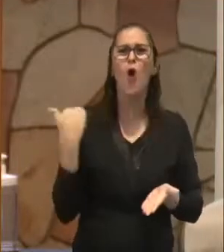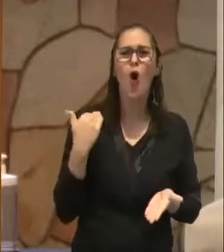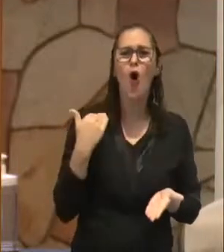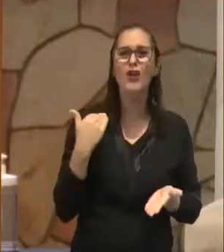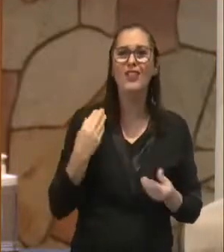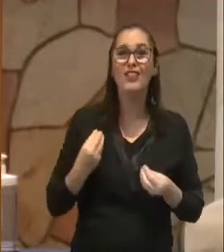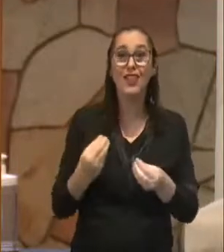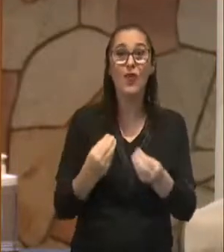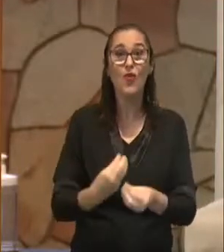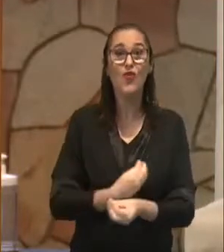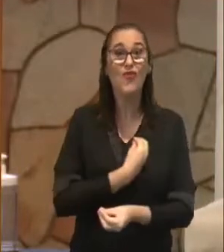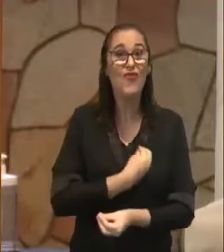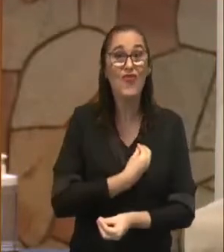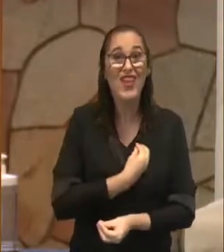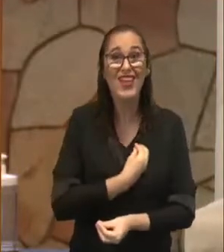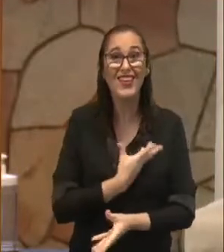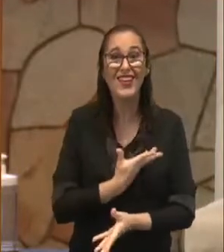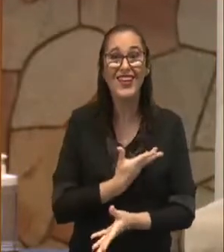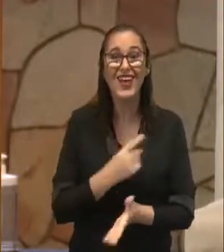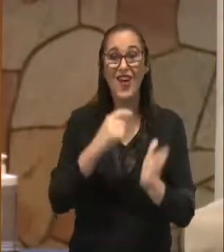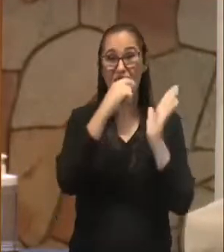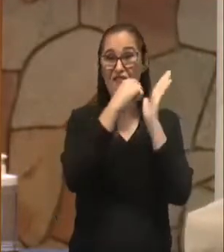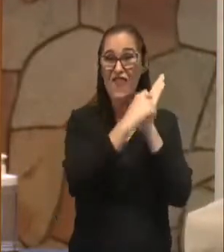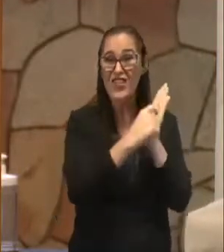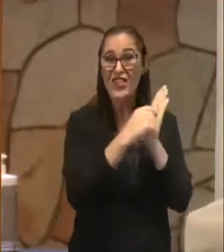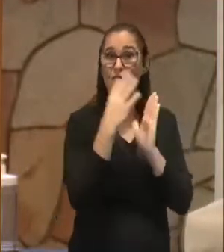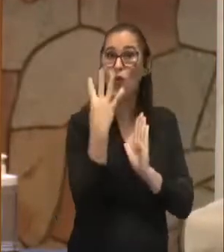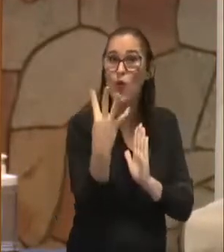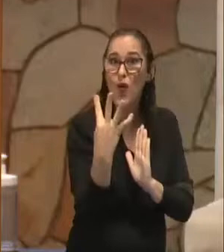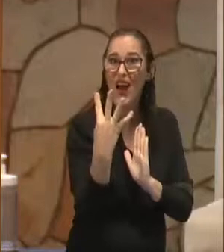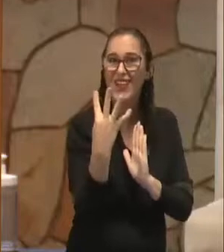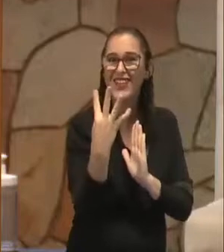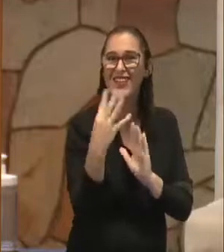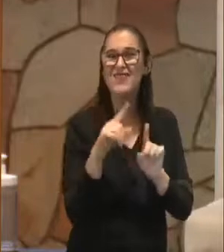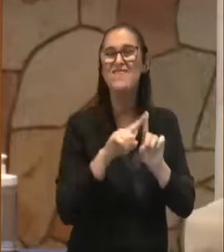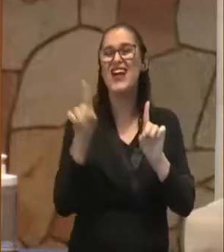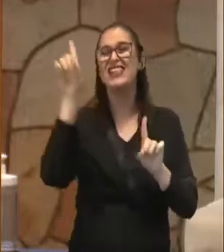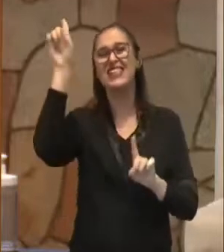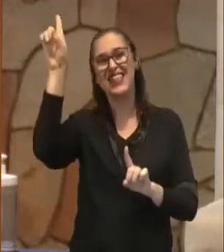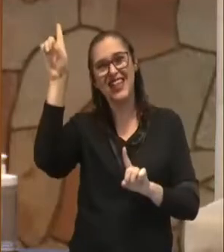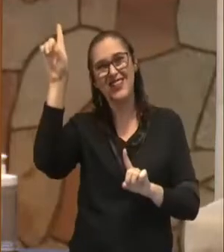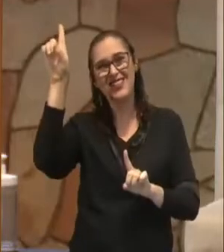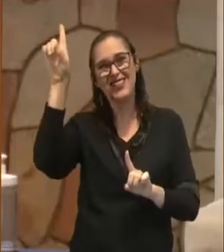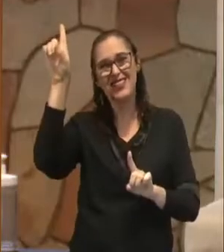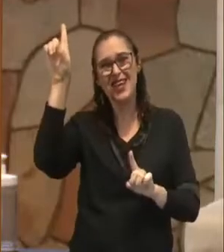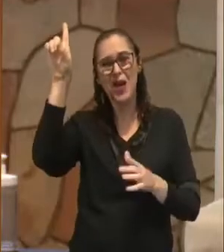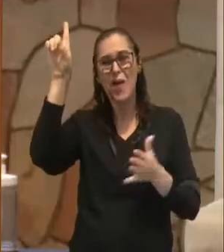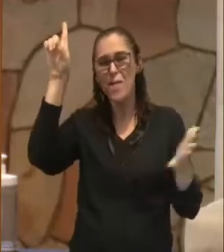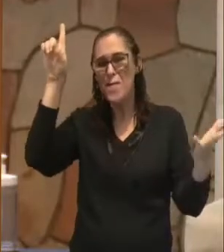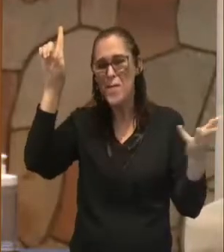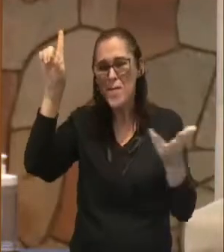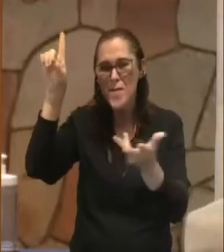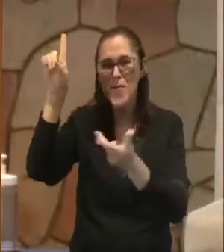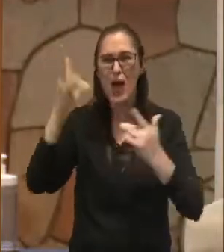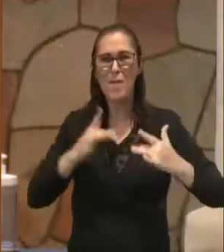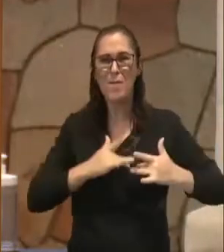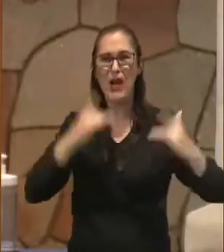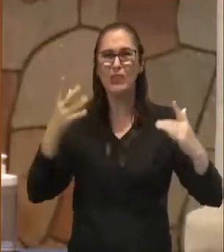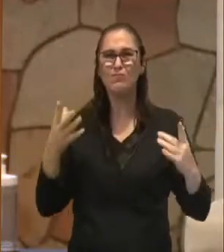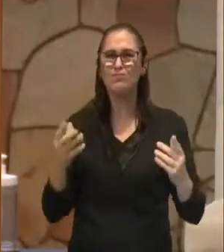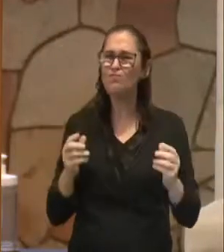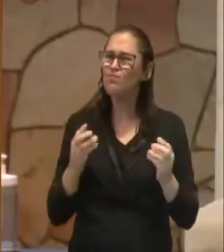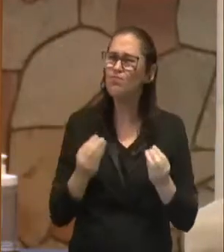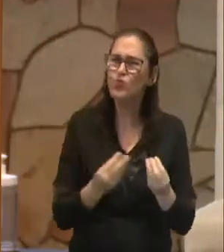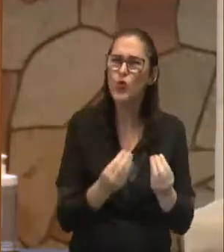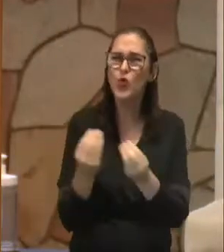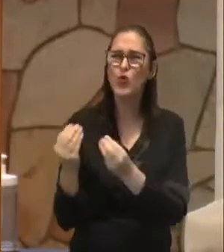a vida. Veja o que diz o versículo 4. Mas Deus, sendo rico em misericórdia, por causa do grande amor com